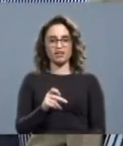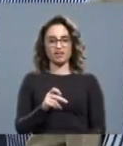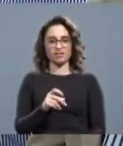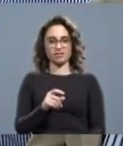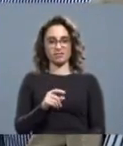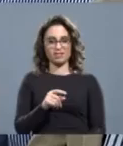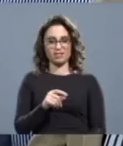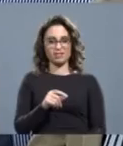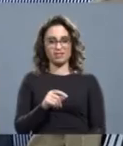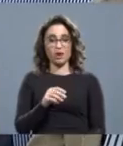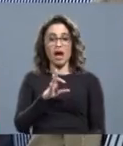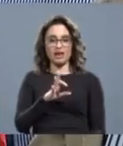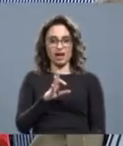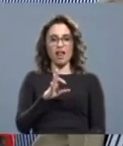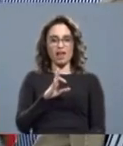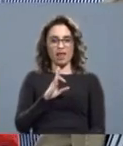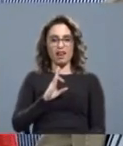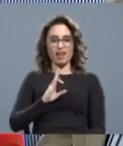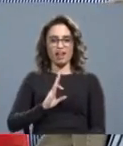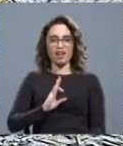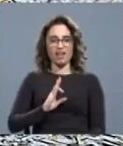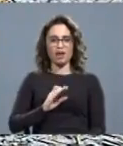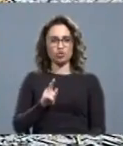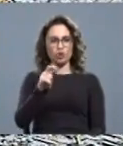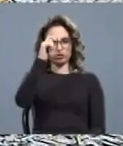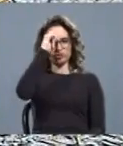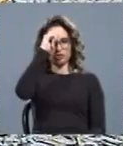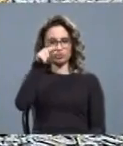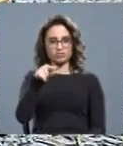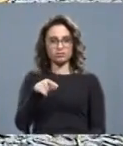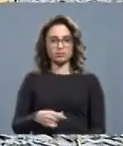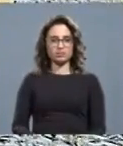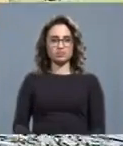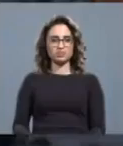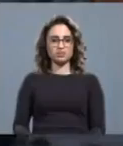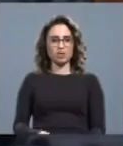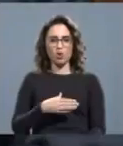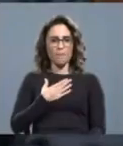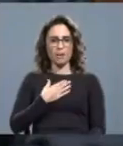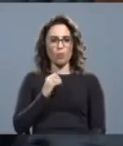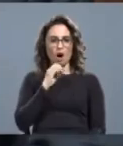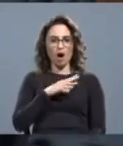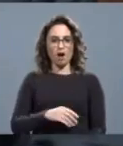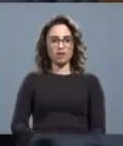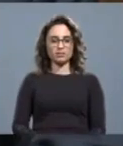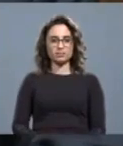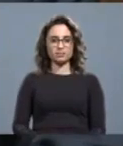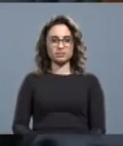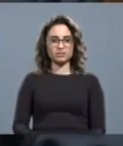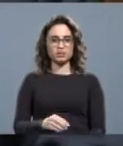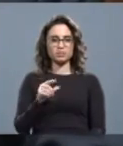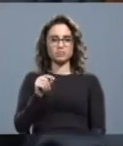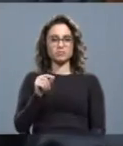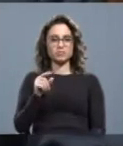Erlander. Com H. Estás em estágio. Não gostaste? Ih, amor